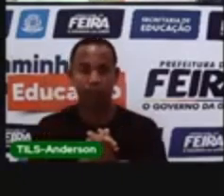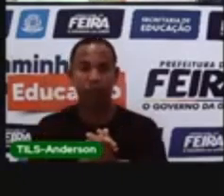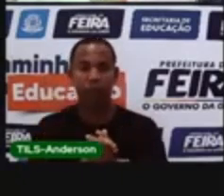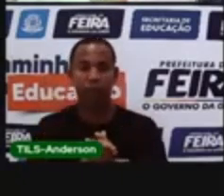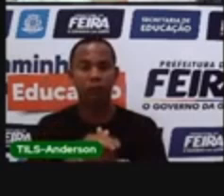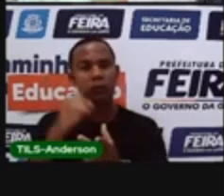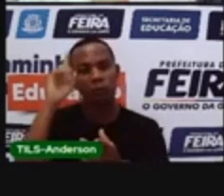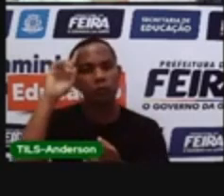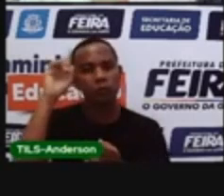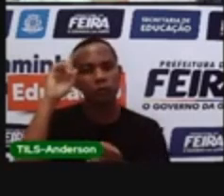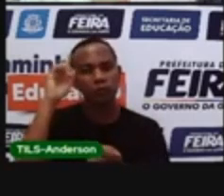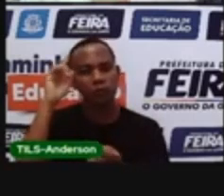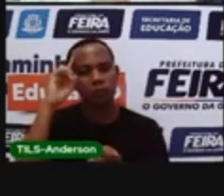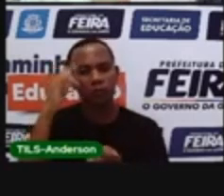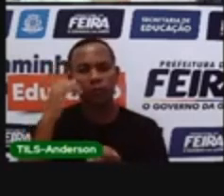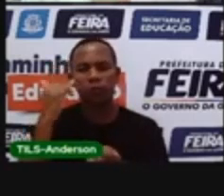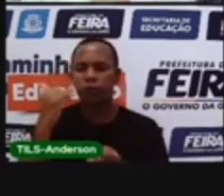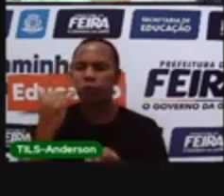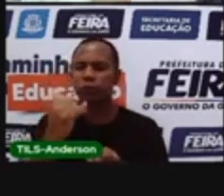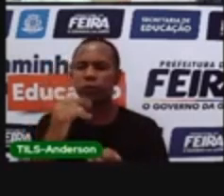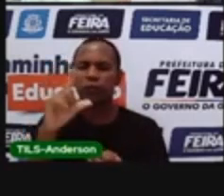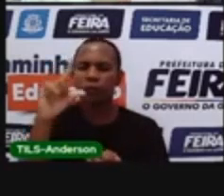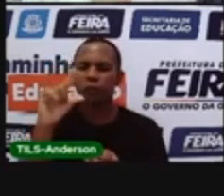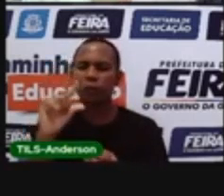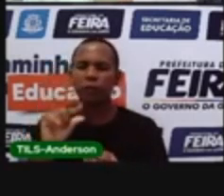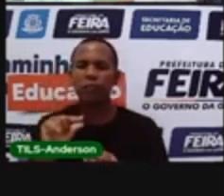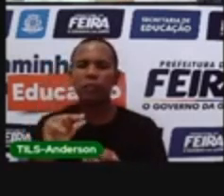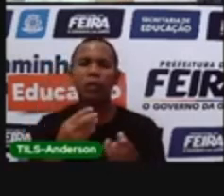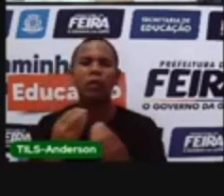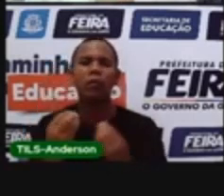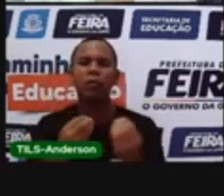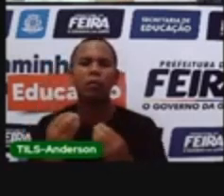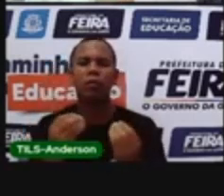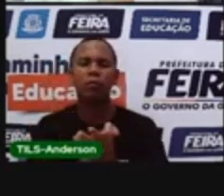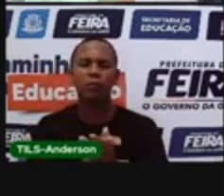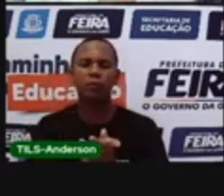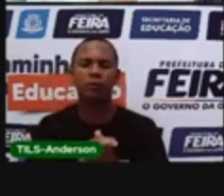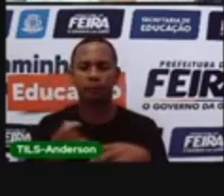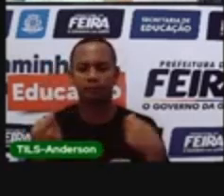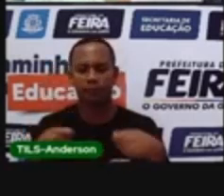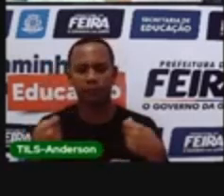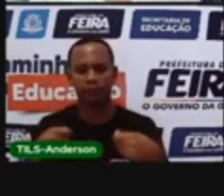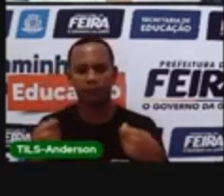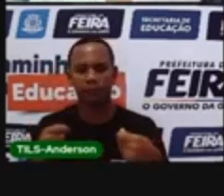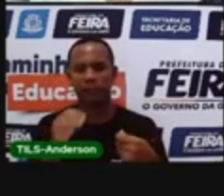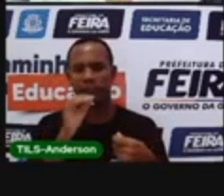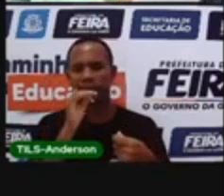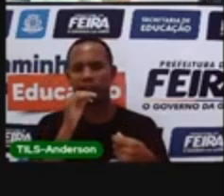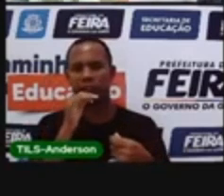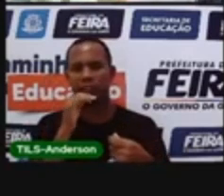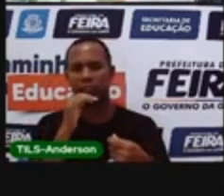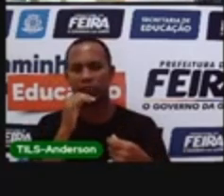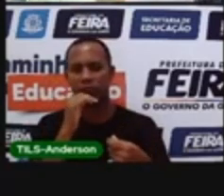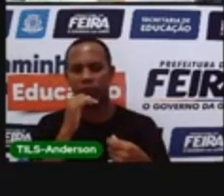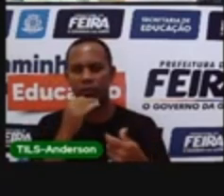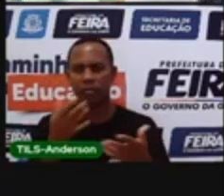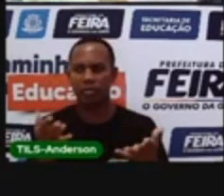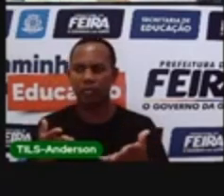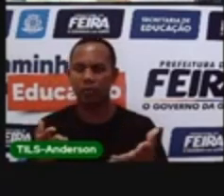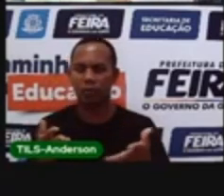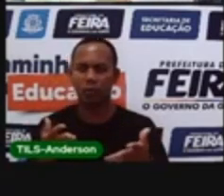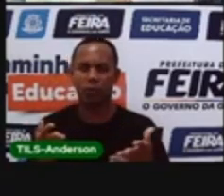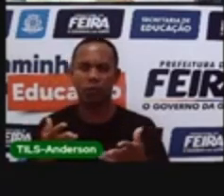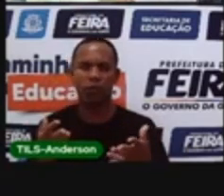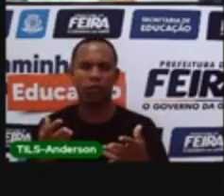seu dia a dia. Valorize a iluminação natural. Então, se eu estou agora, né,